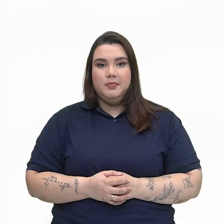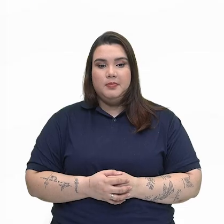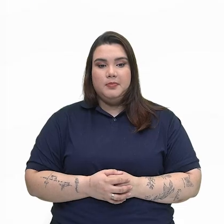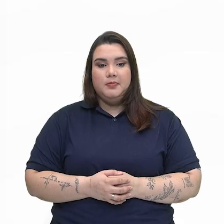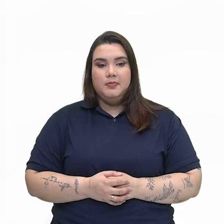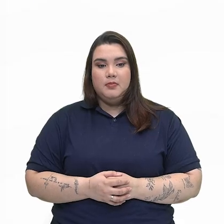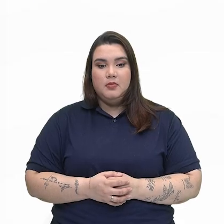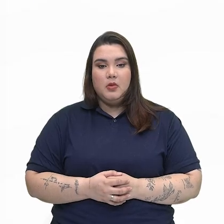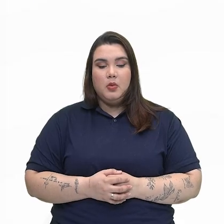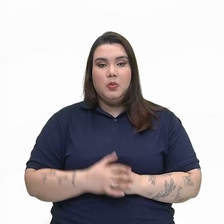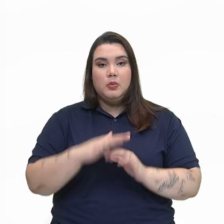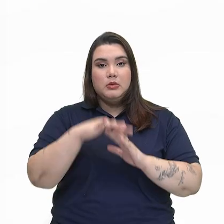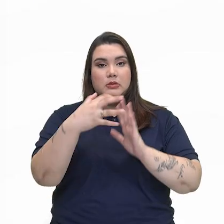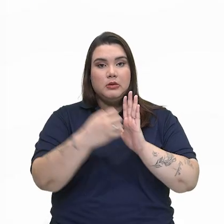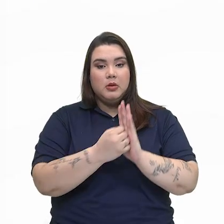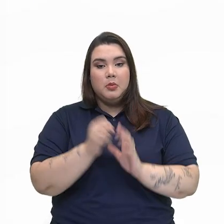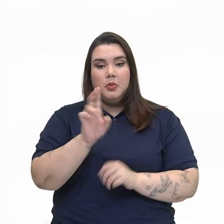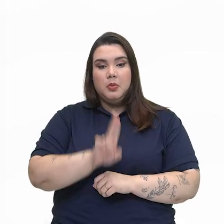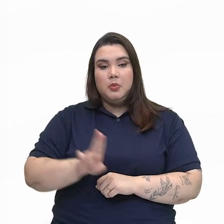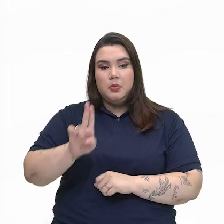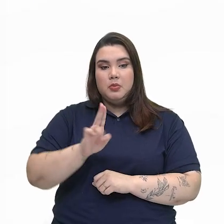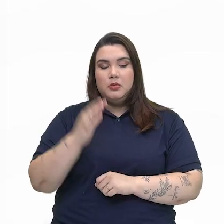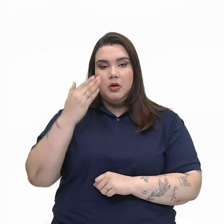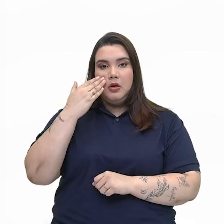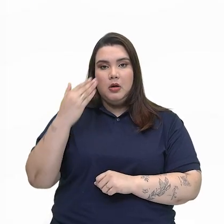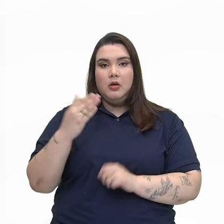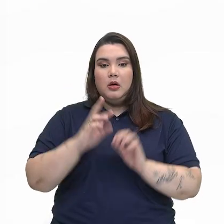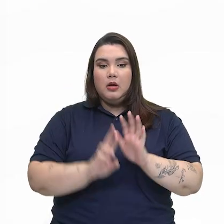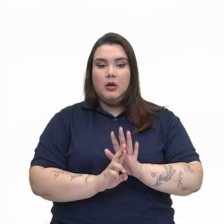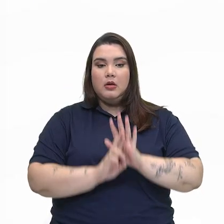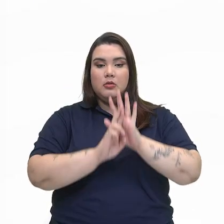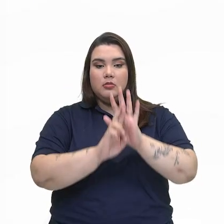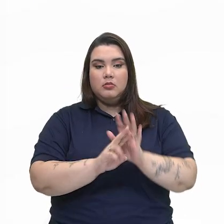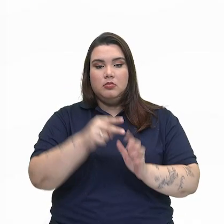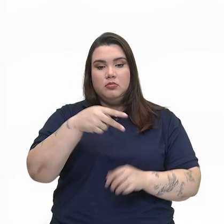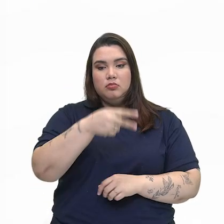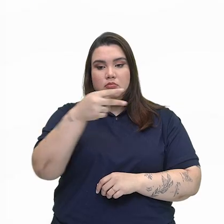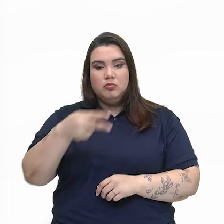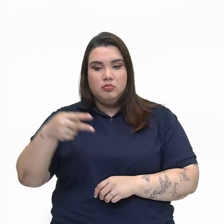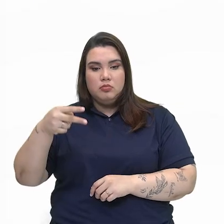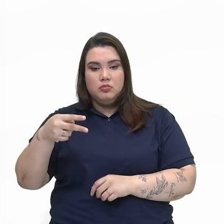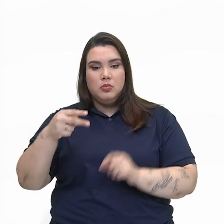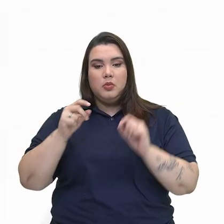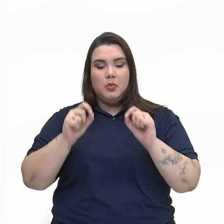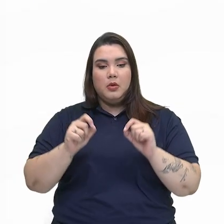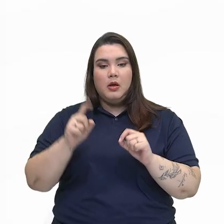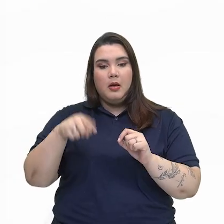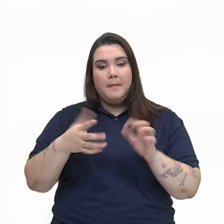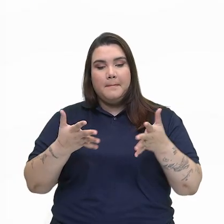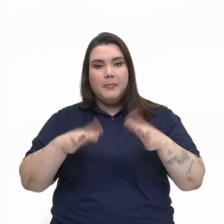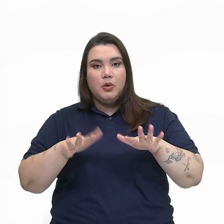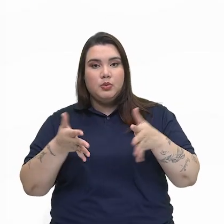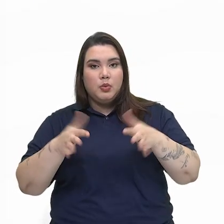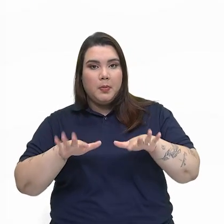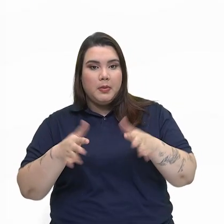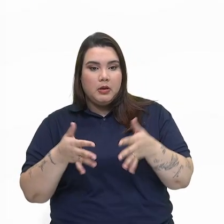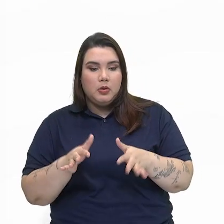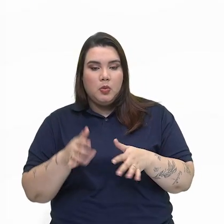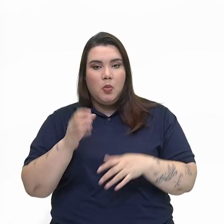1,365. E o símbolo que nós temos aqui representa o quê? Ó? É